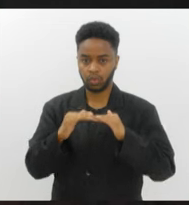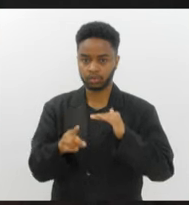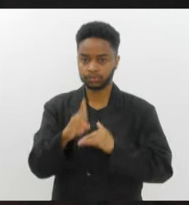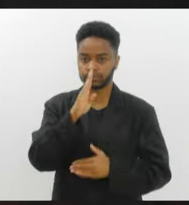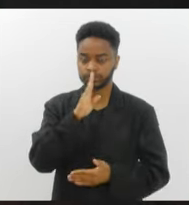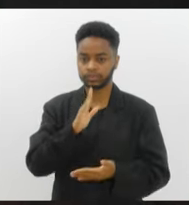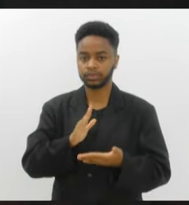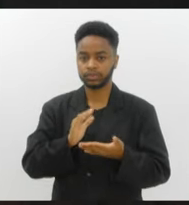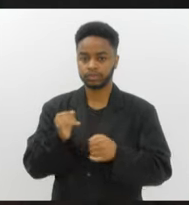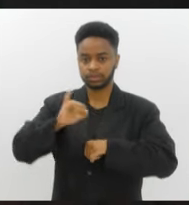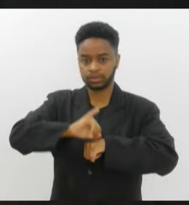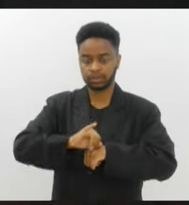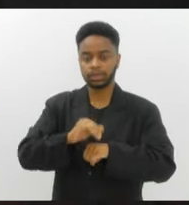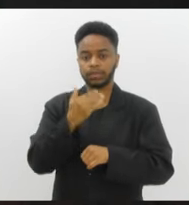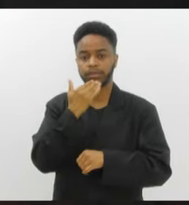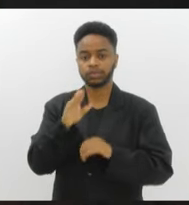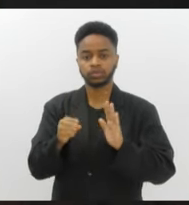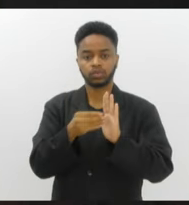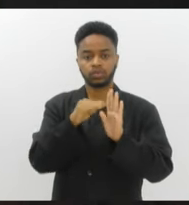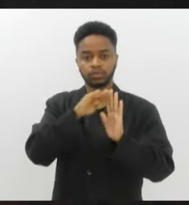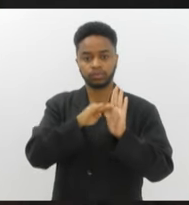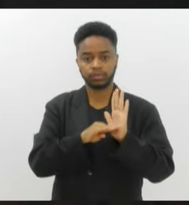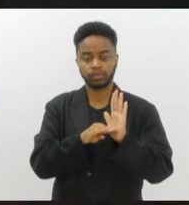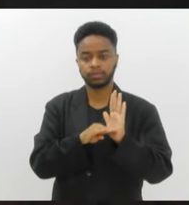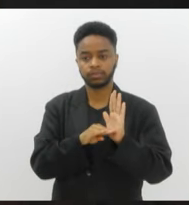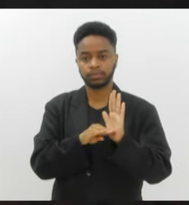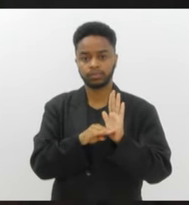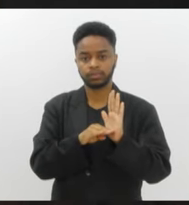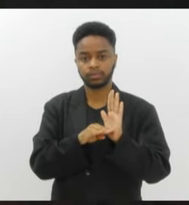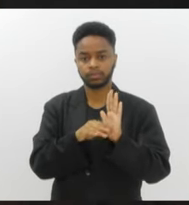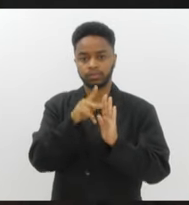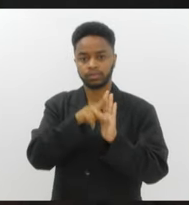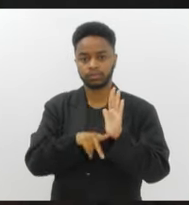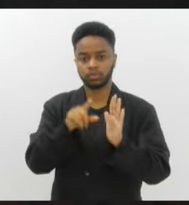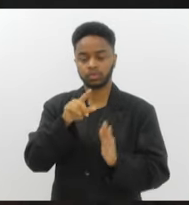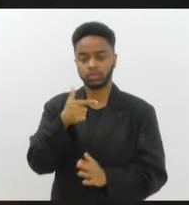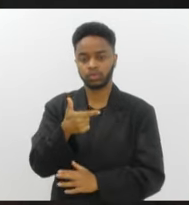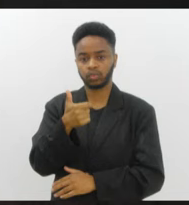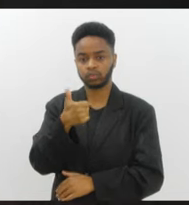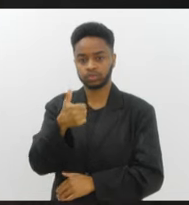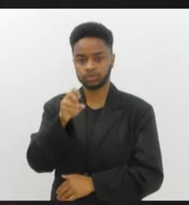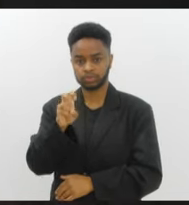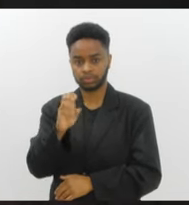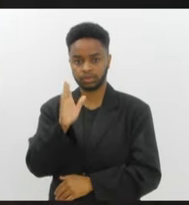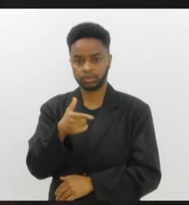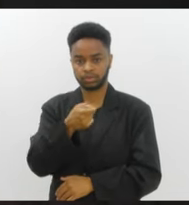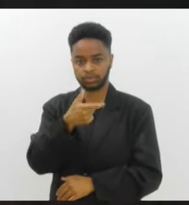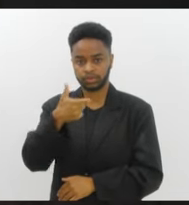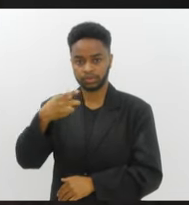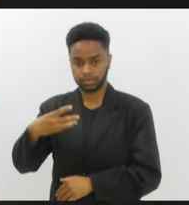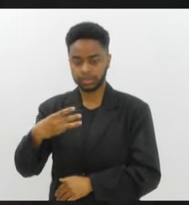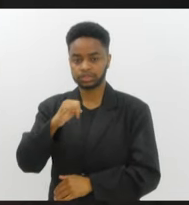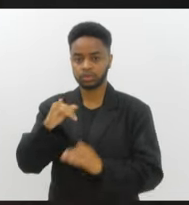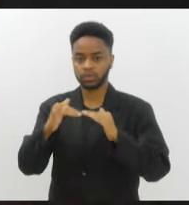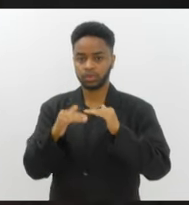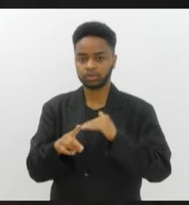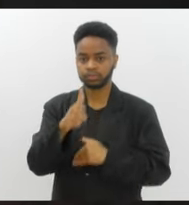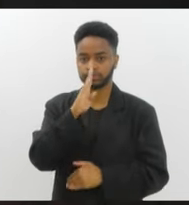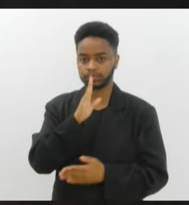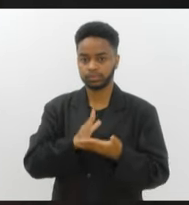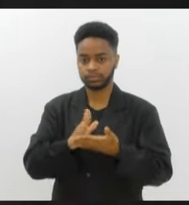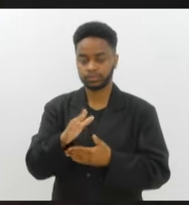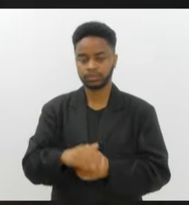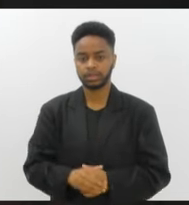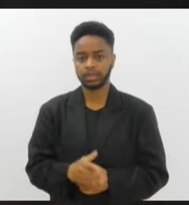Há sobre a mesa requerimento de inclusão do projeto 215 de 23, deputada Tia Ju, vocês que aprovam, permaneçam como estão,